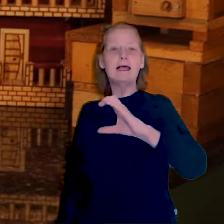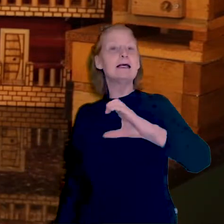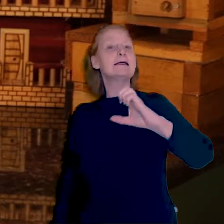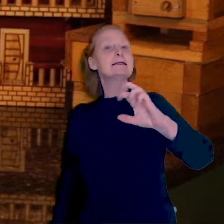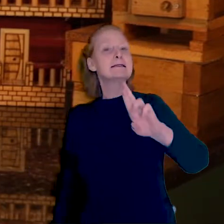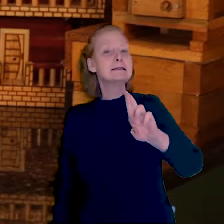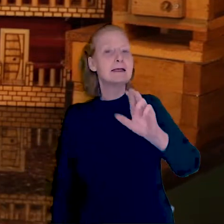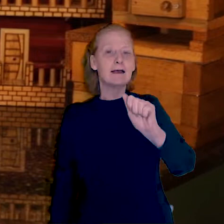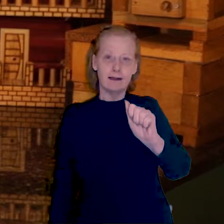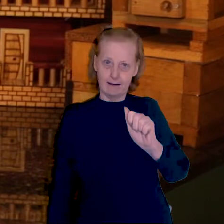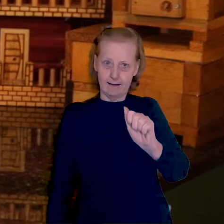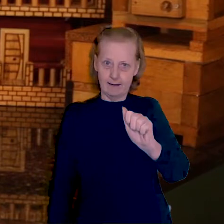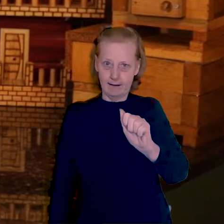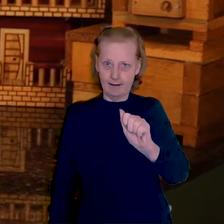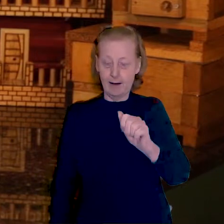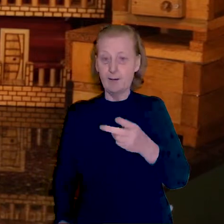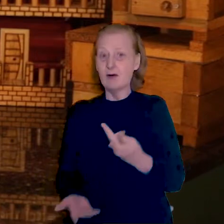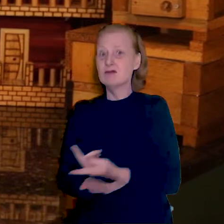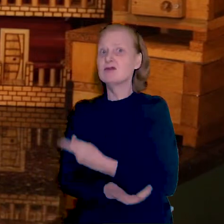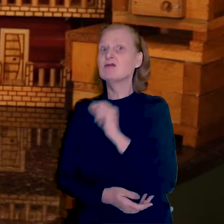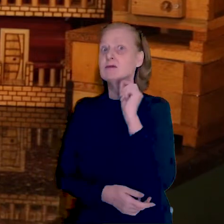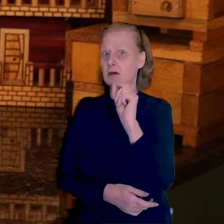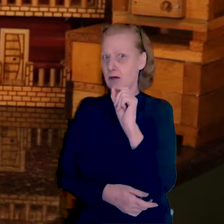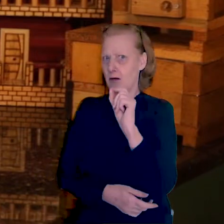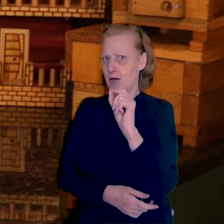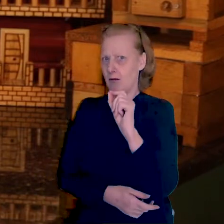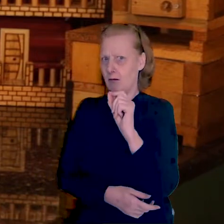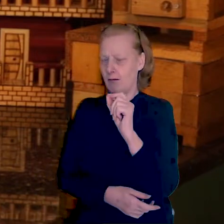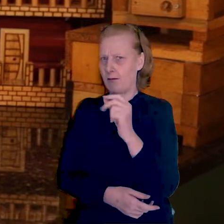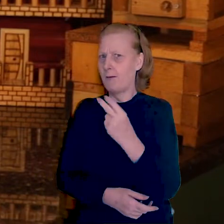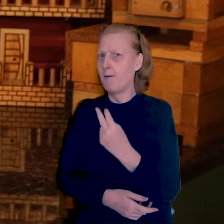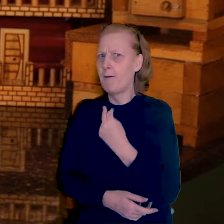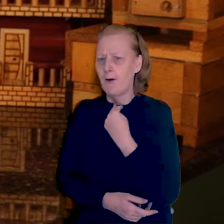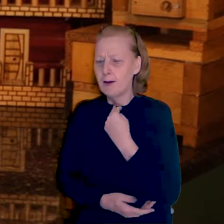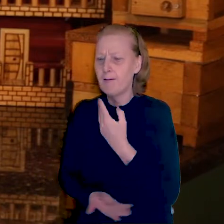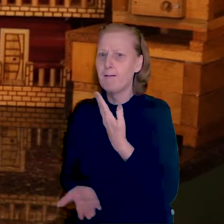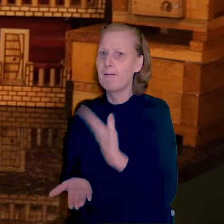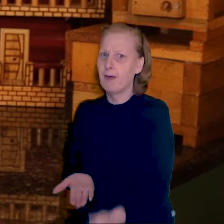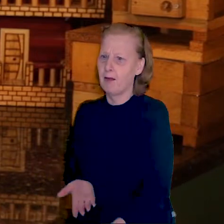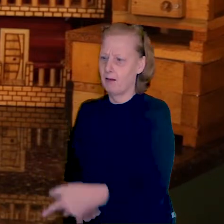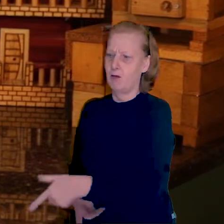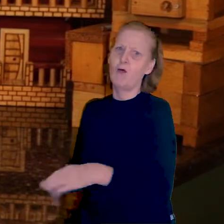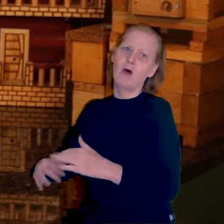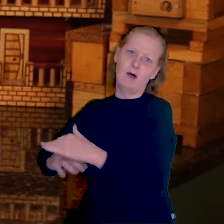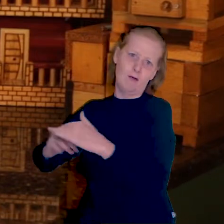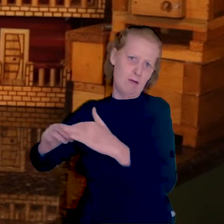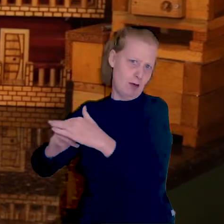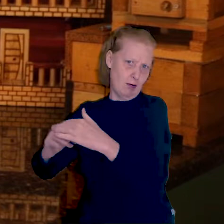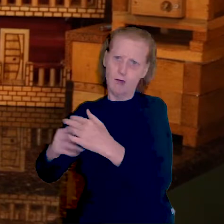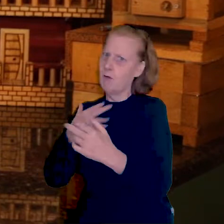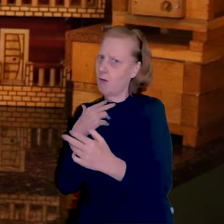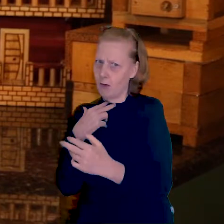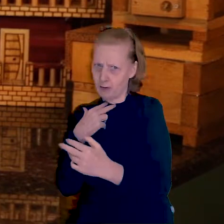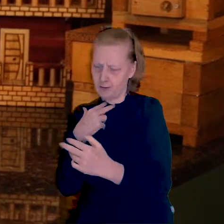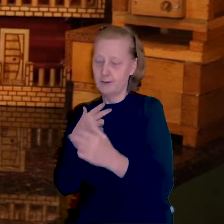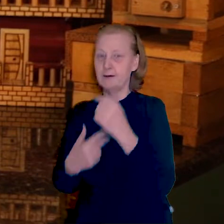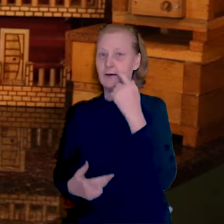coisa, para não acontecer de perder esse enxame, tá? Aqui a gente vai abrir a